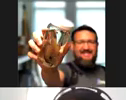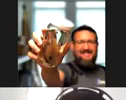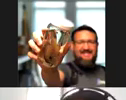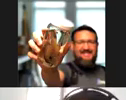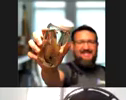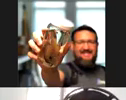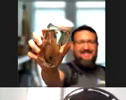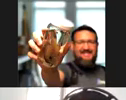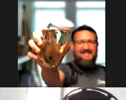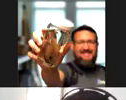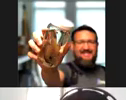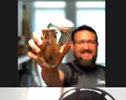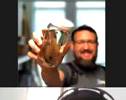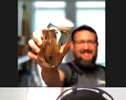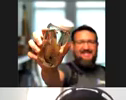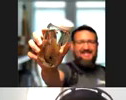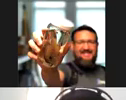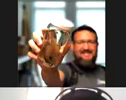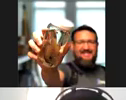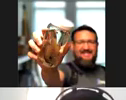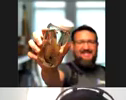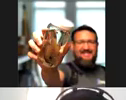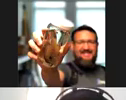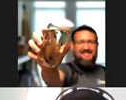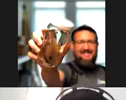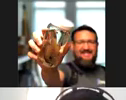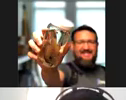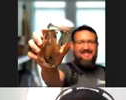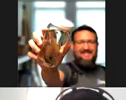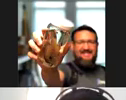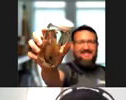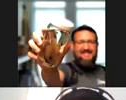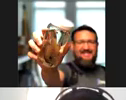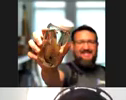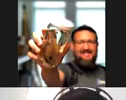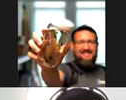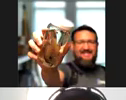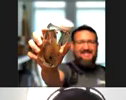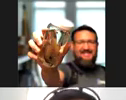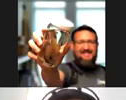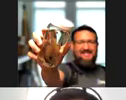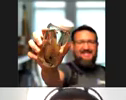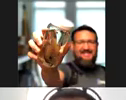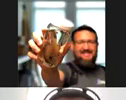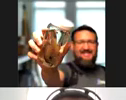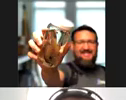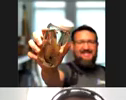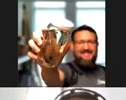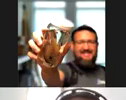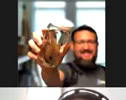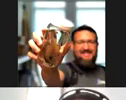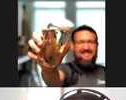eu recomendo olhar aqui o site do Covid Bio, né? E esse videozinho aqui onde o Thiago, o próprio Thiago, né? Explica bem melhor